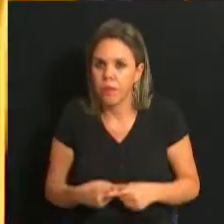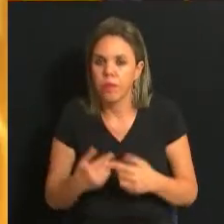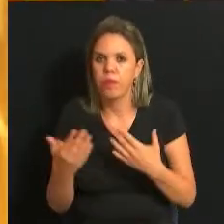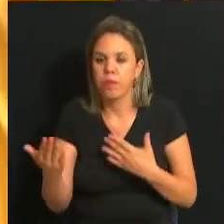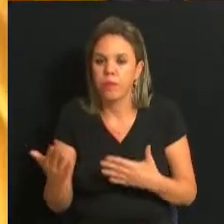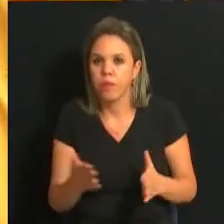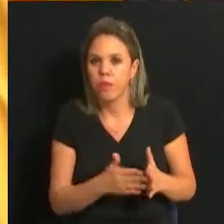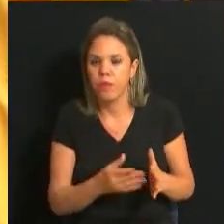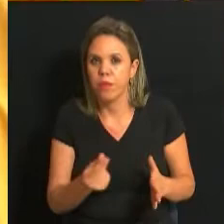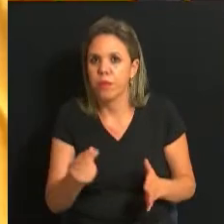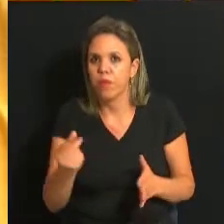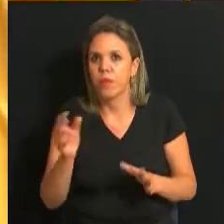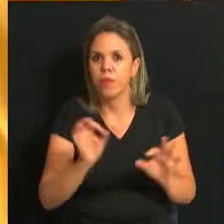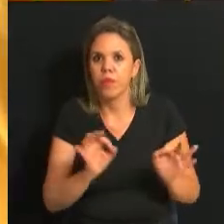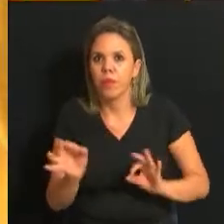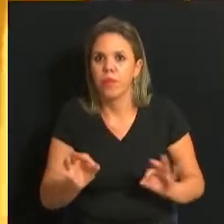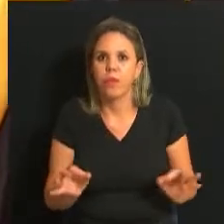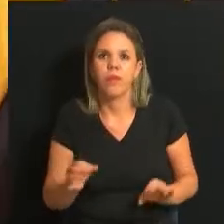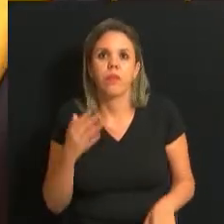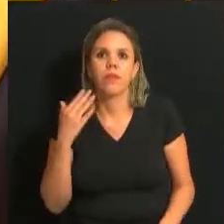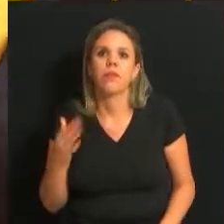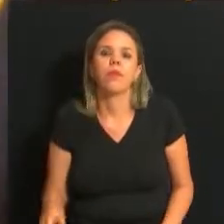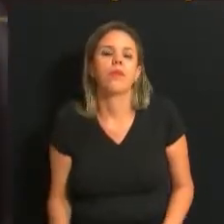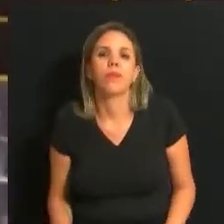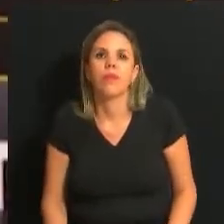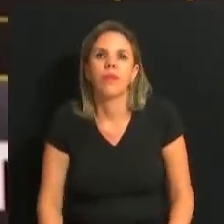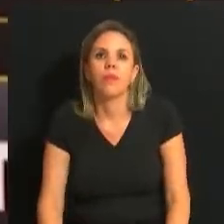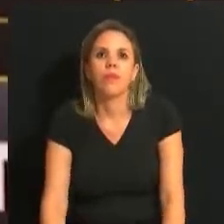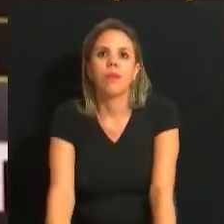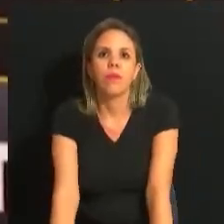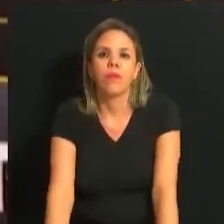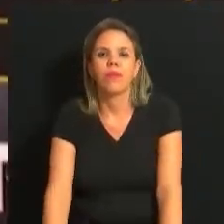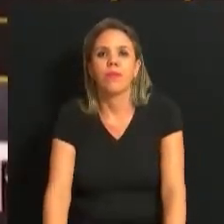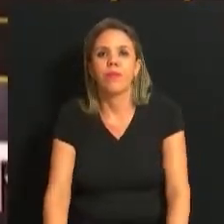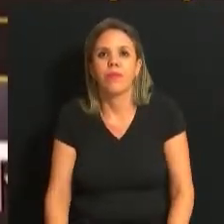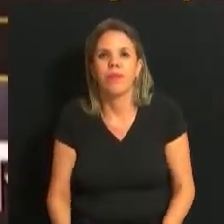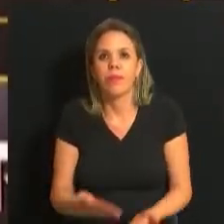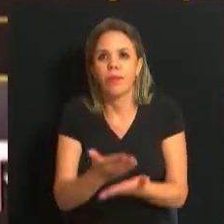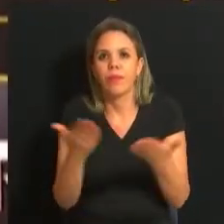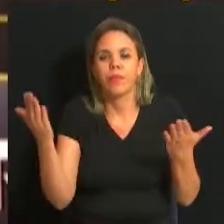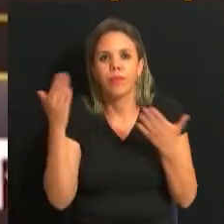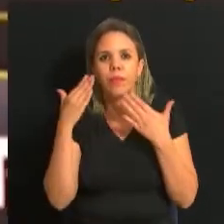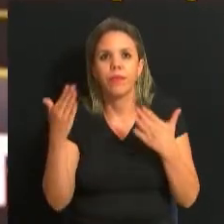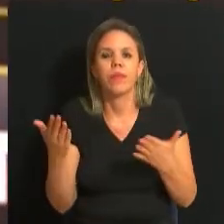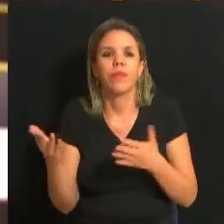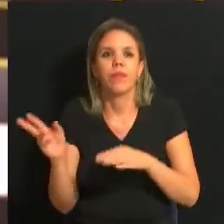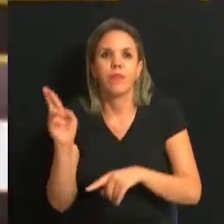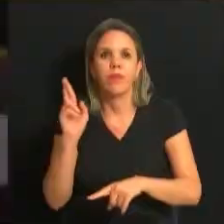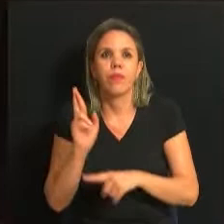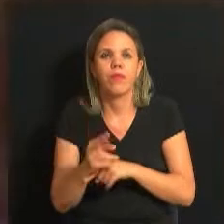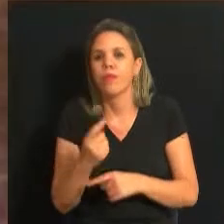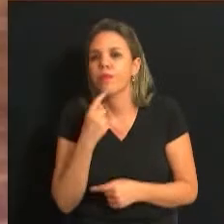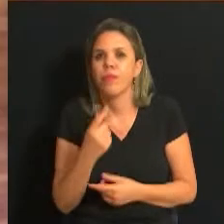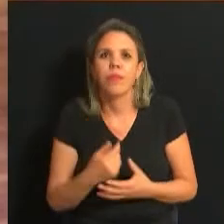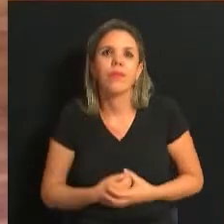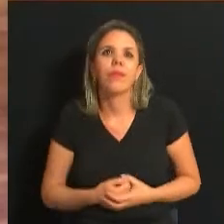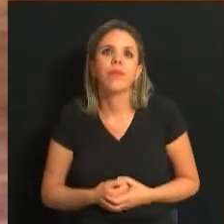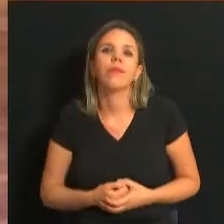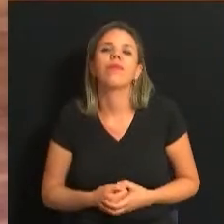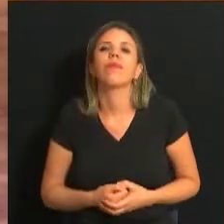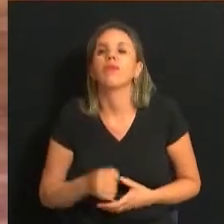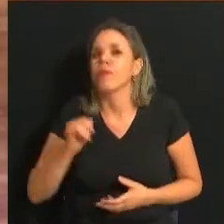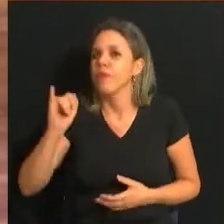temporada é longa, se prepara. Obrigado, valeu. Obrigado você, Anderson, por representar Campinas. E capricha